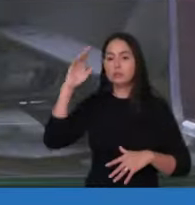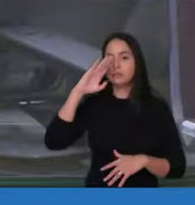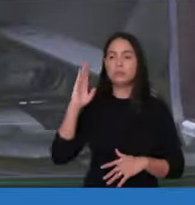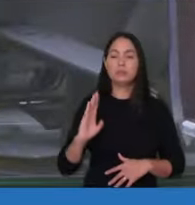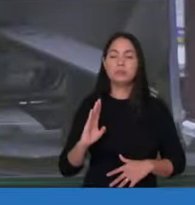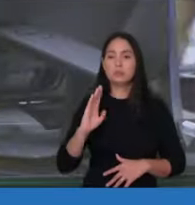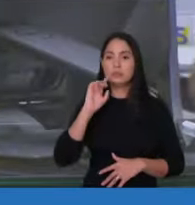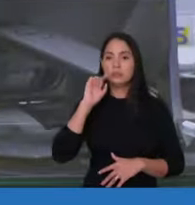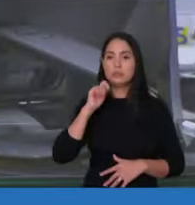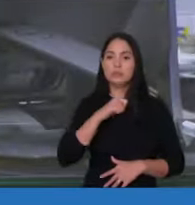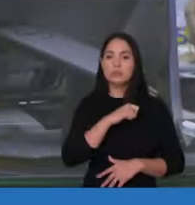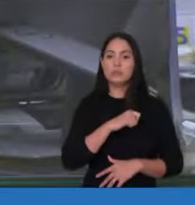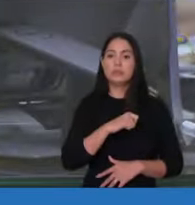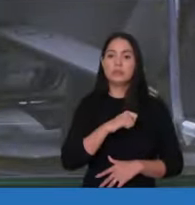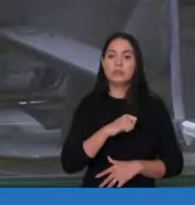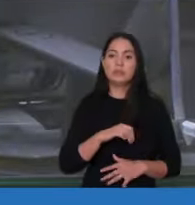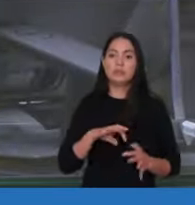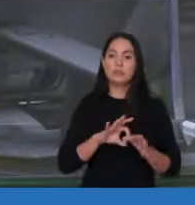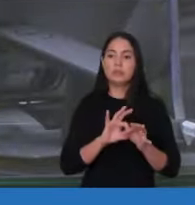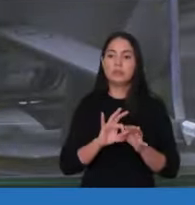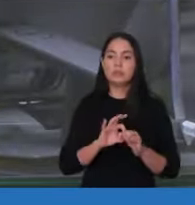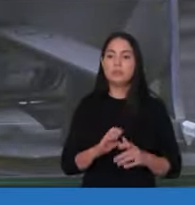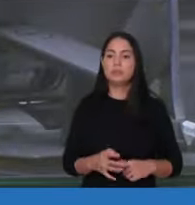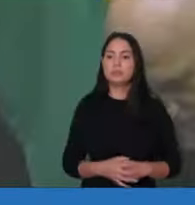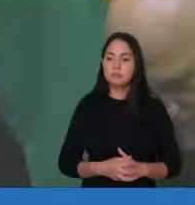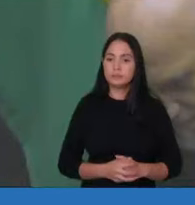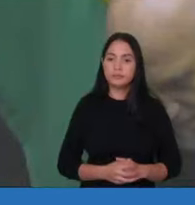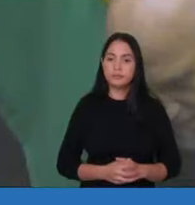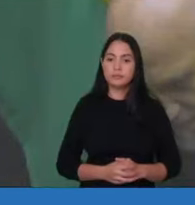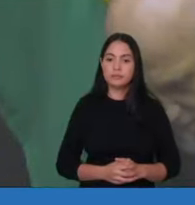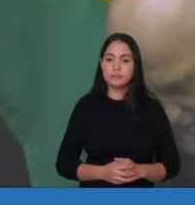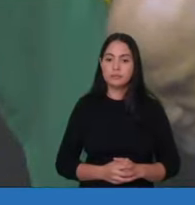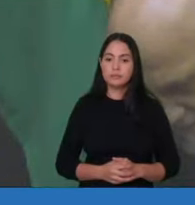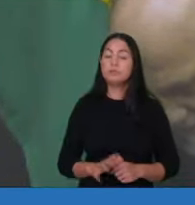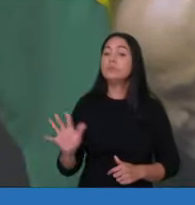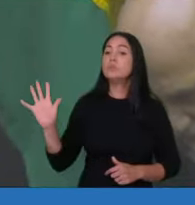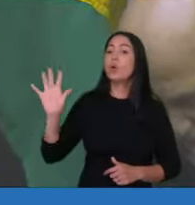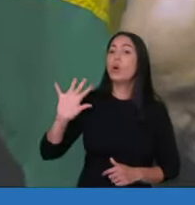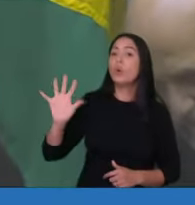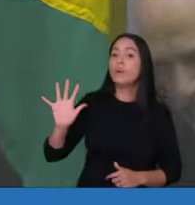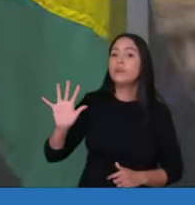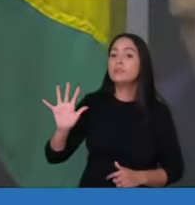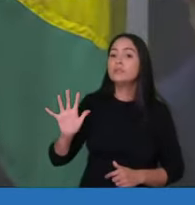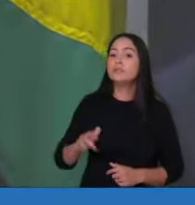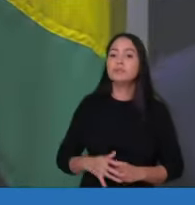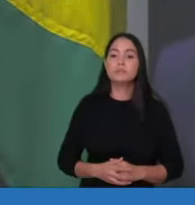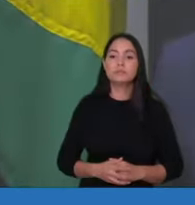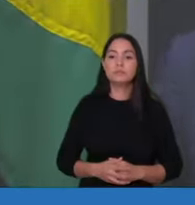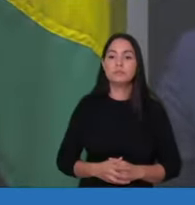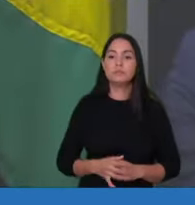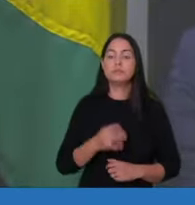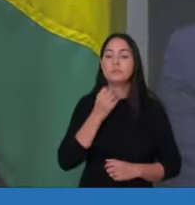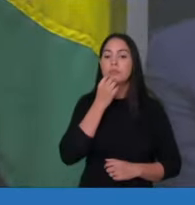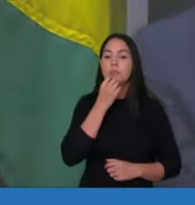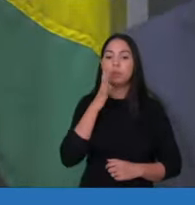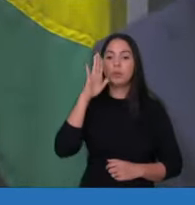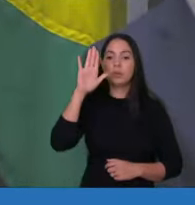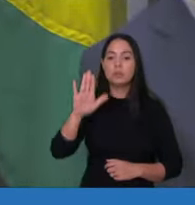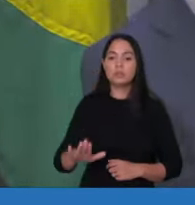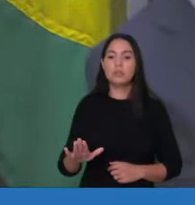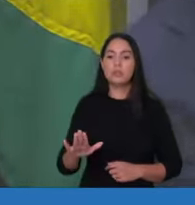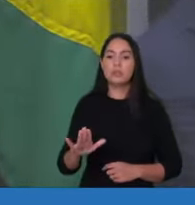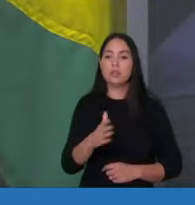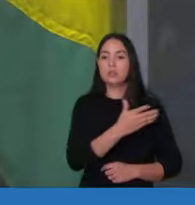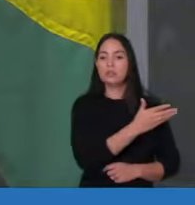Negro Unificado. Pode mais ser mais alto. Pode. Olha lá. Oi. Boa tarde. 14. A todos 14.